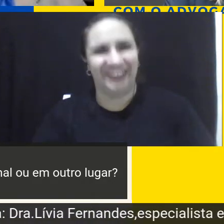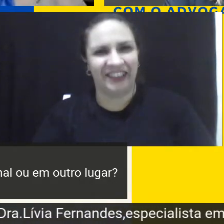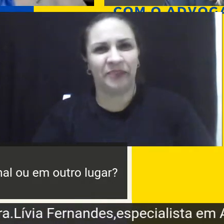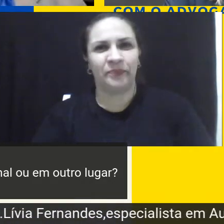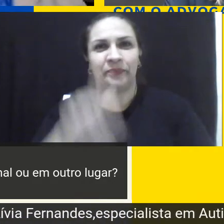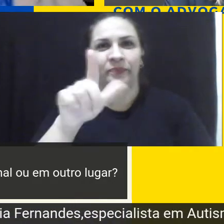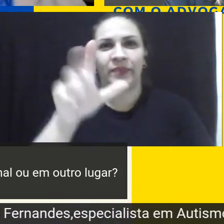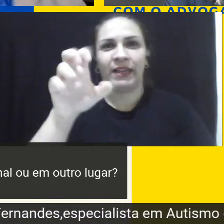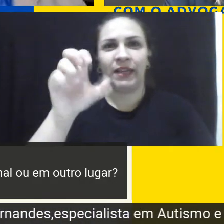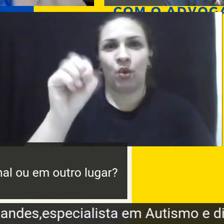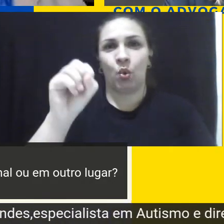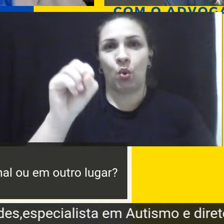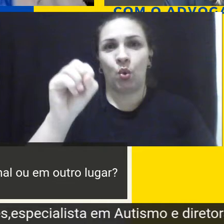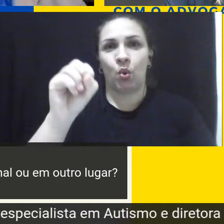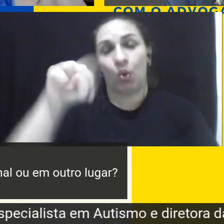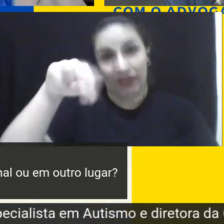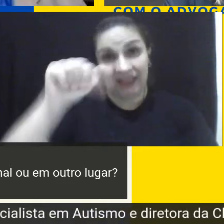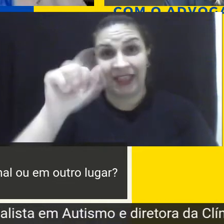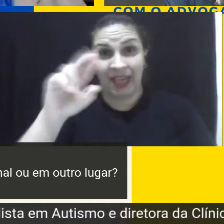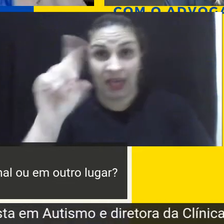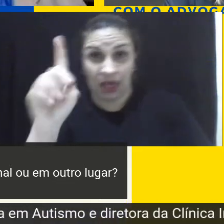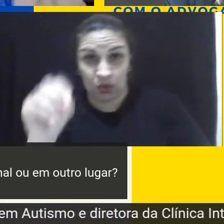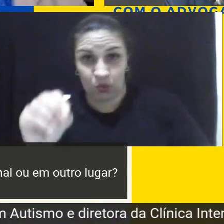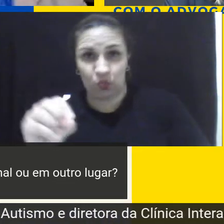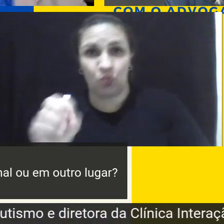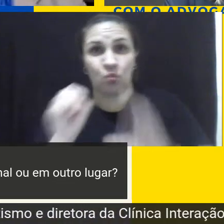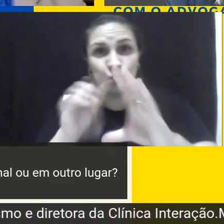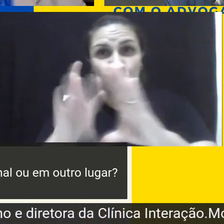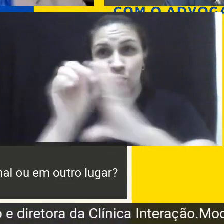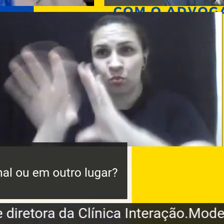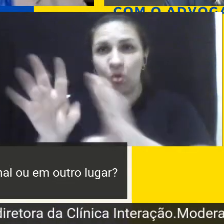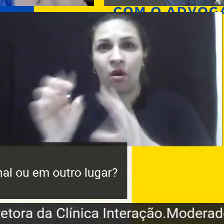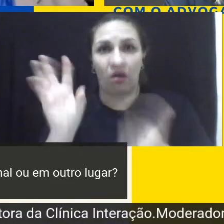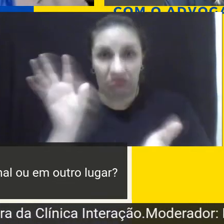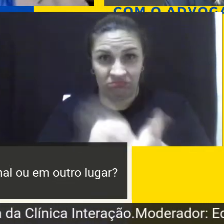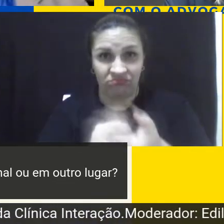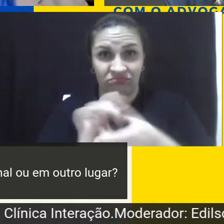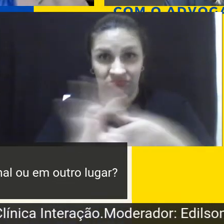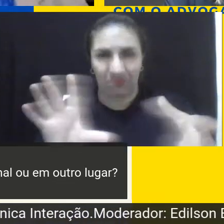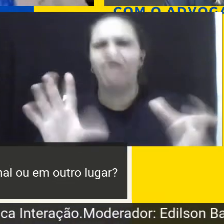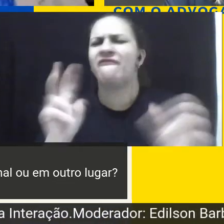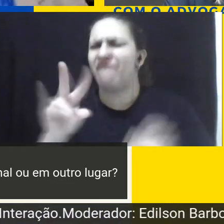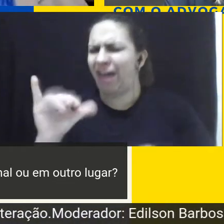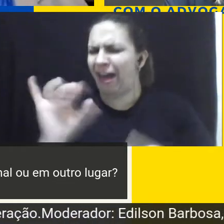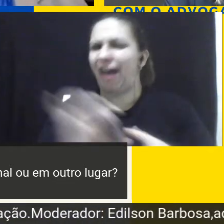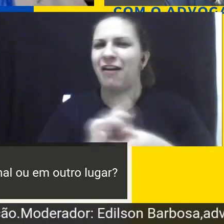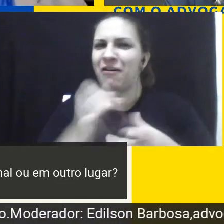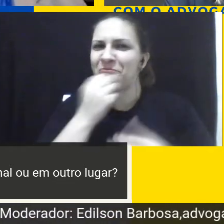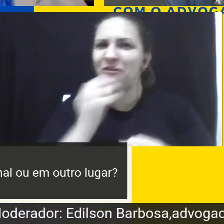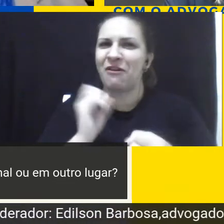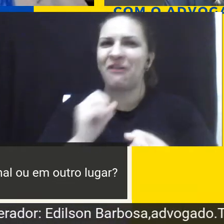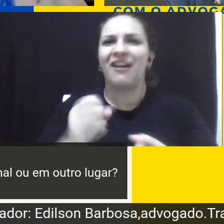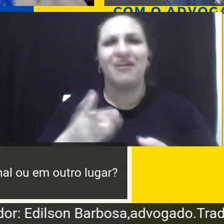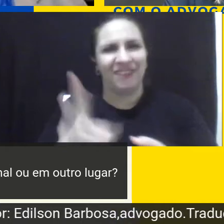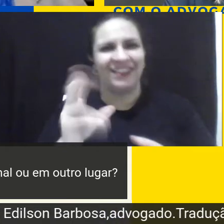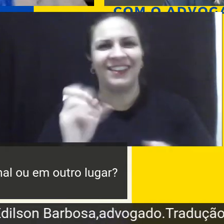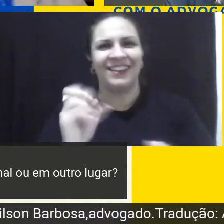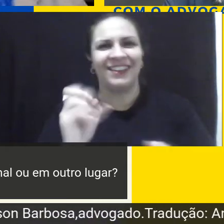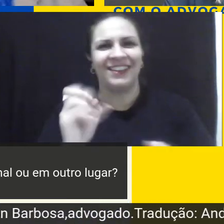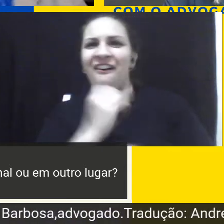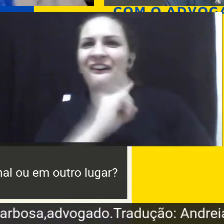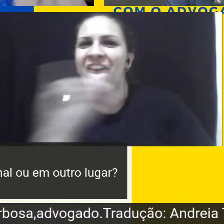Leonardo Contre, vão postar depois no canal, em outro lugar? Sim, vai ficar à disposição, por isso nós falamos. Boa noite, bom dia, boa